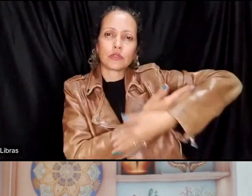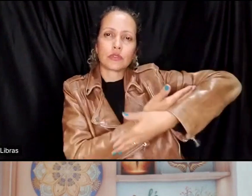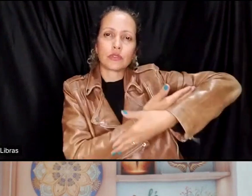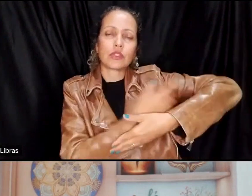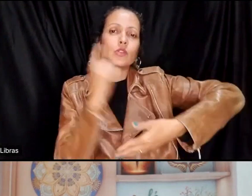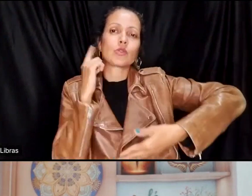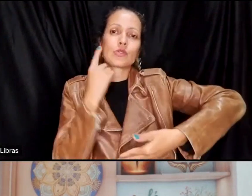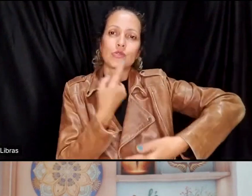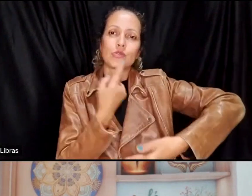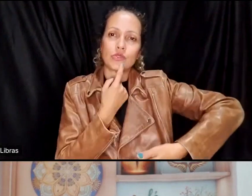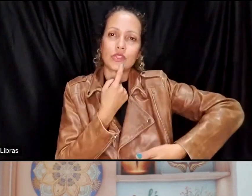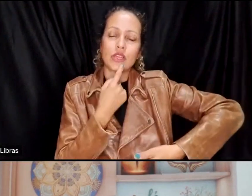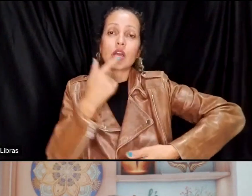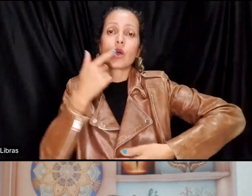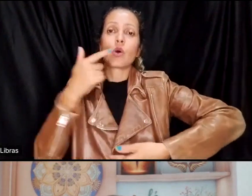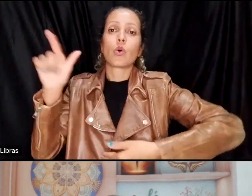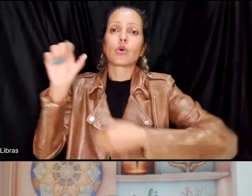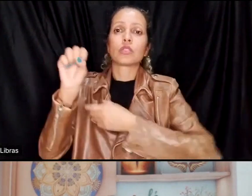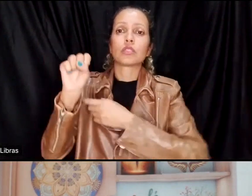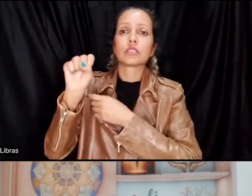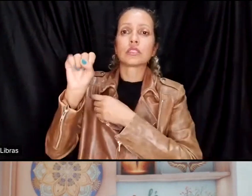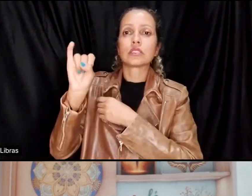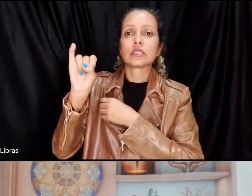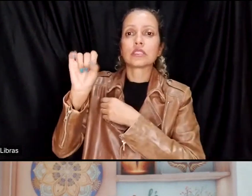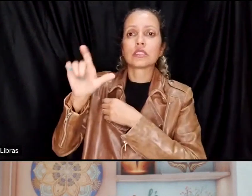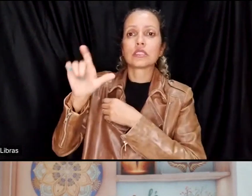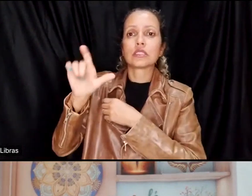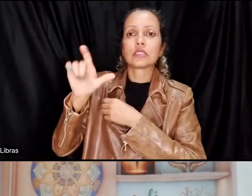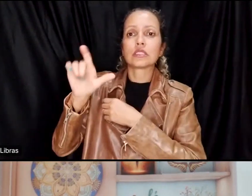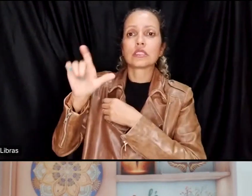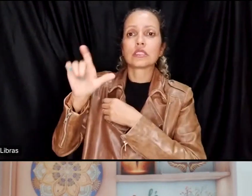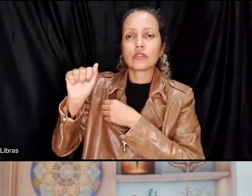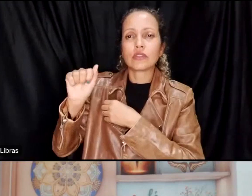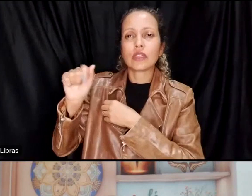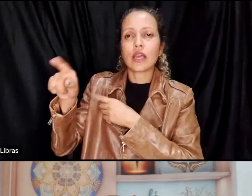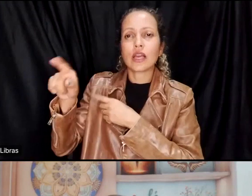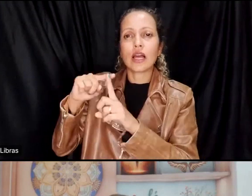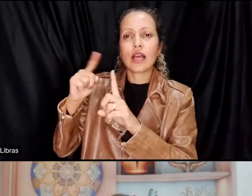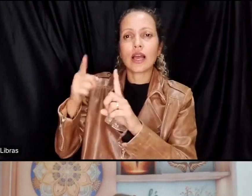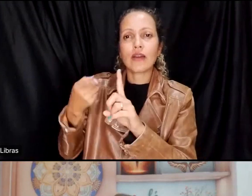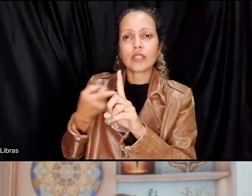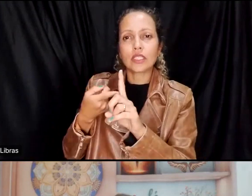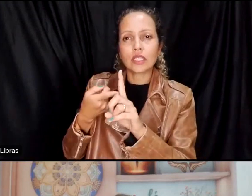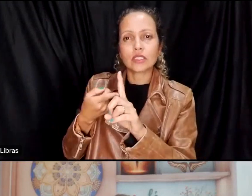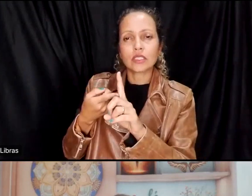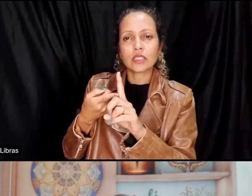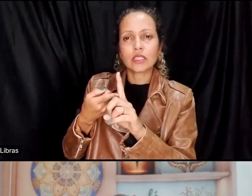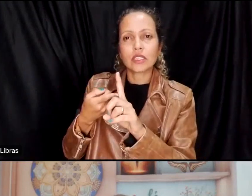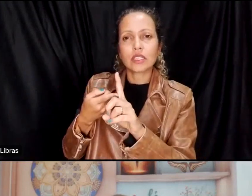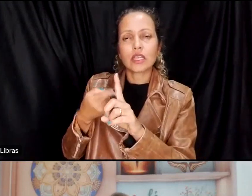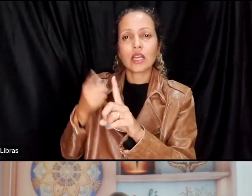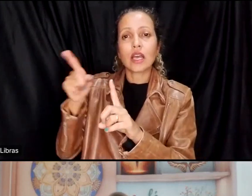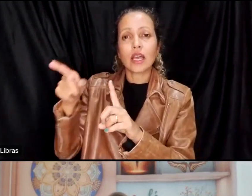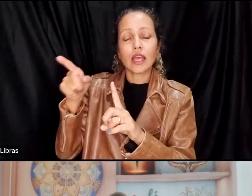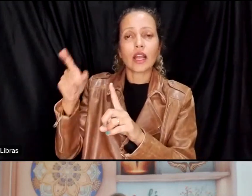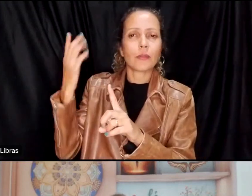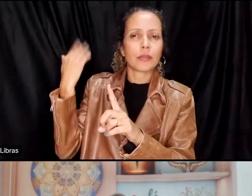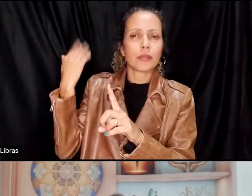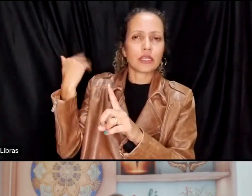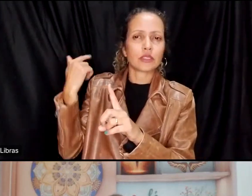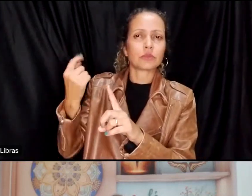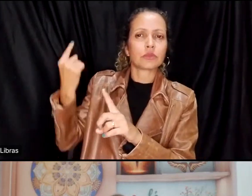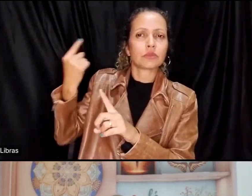tinha ouvido falar, ela teve a primeira gravidez dela, ela era professora de artes, ela ficou,